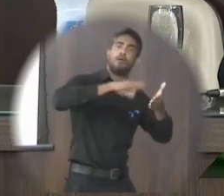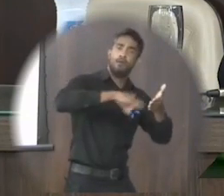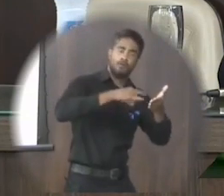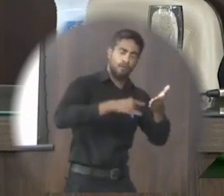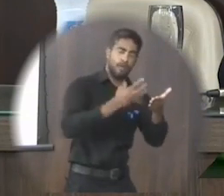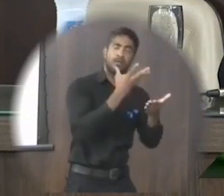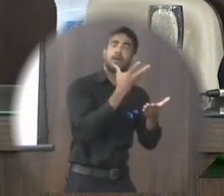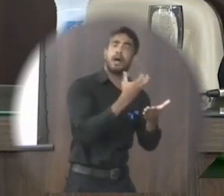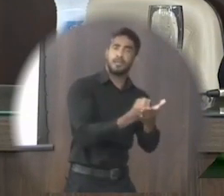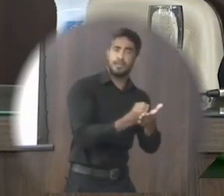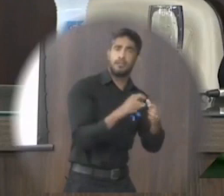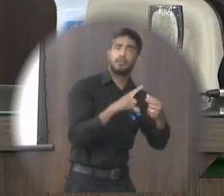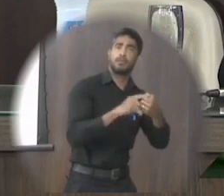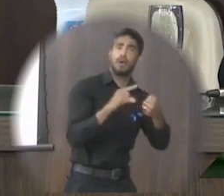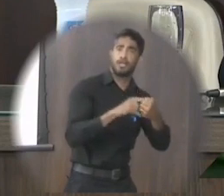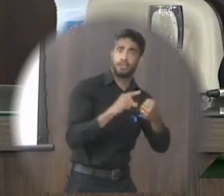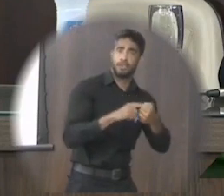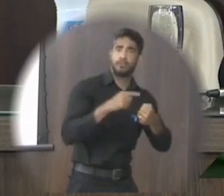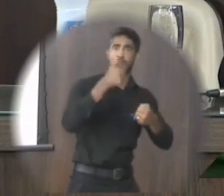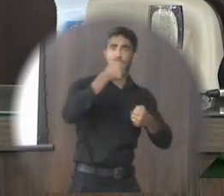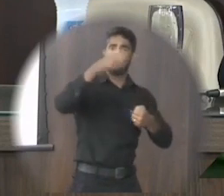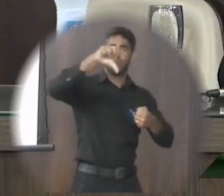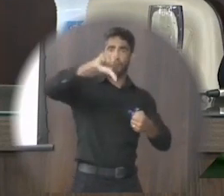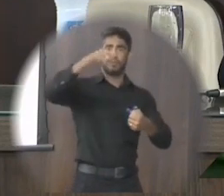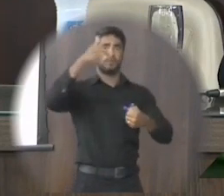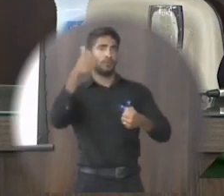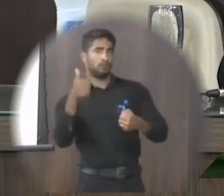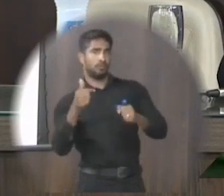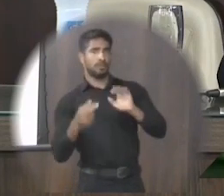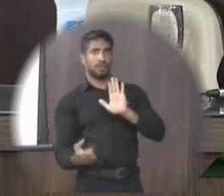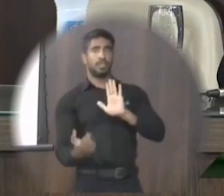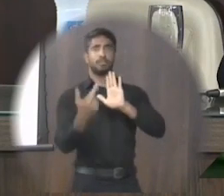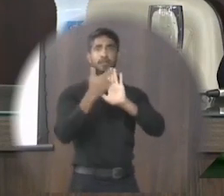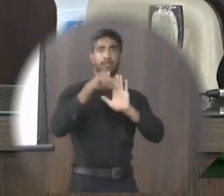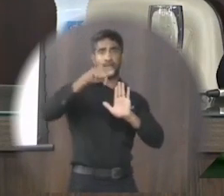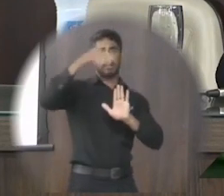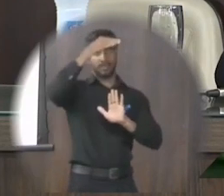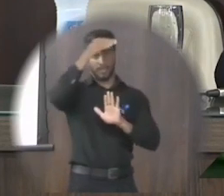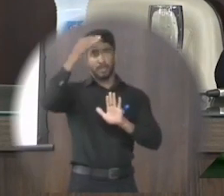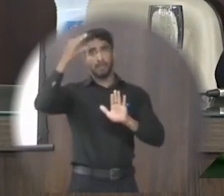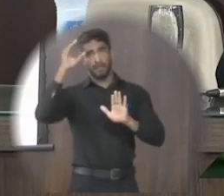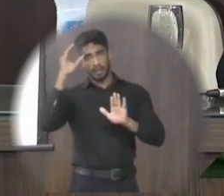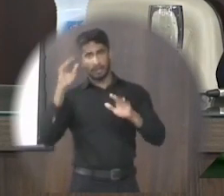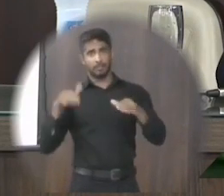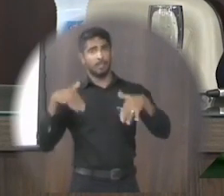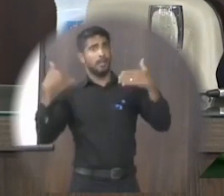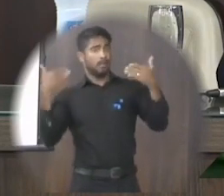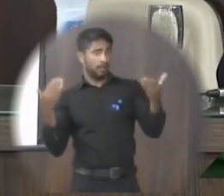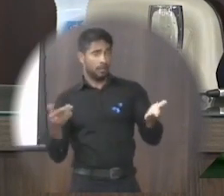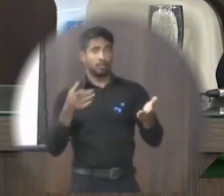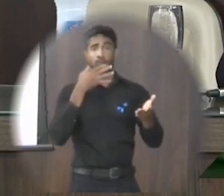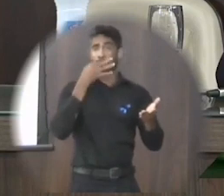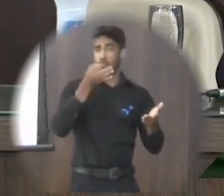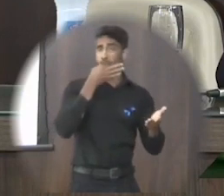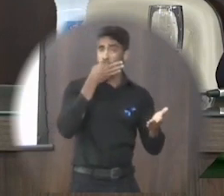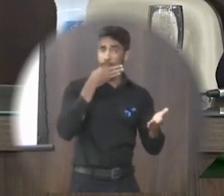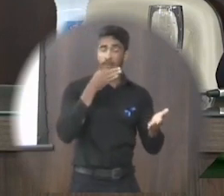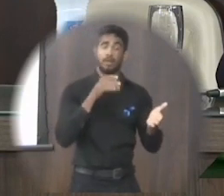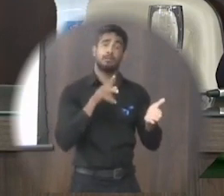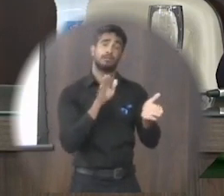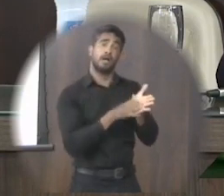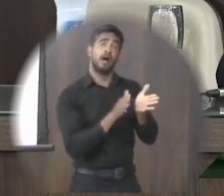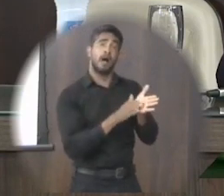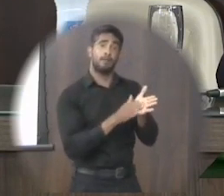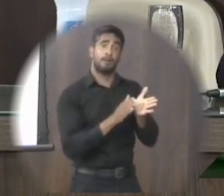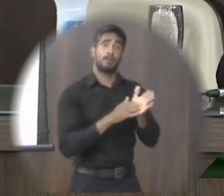adequada nos termos do artigo 192 do Regimento Interno. Nesse passo, opinamos por se dar à